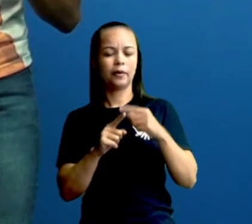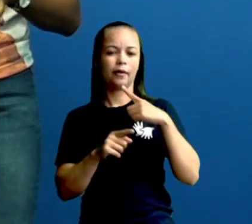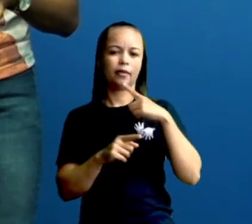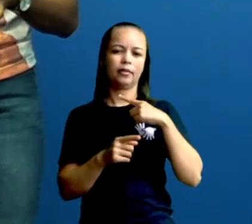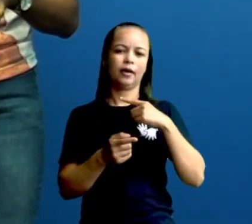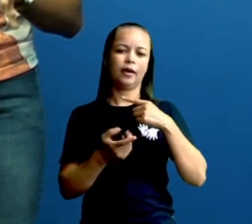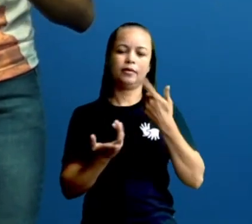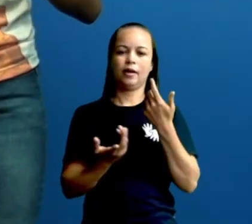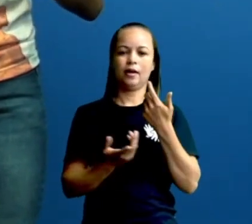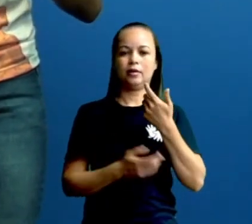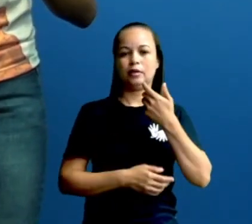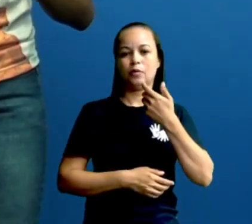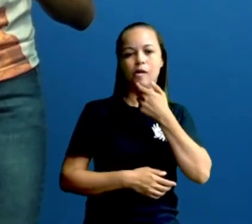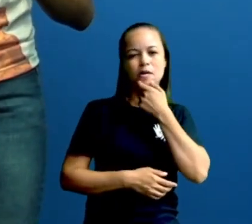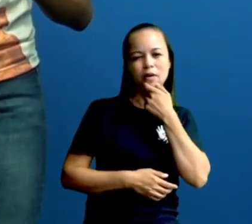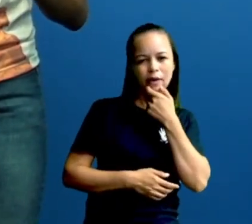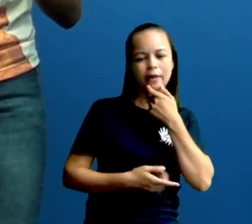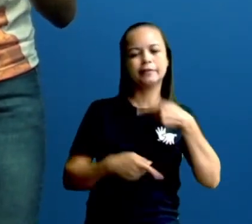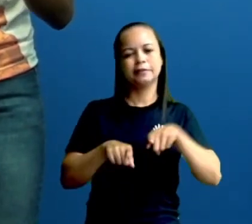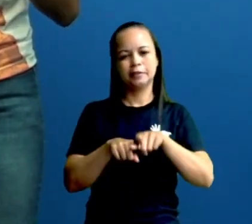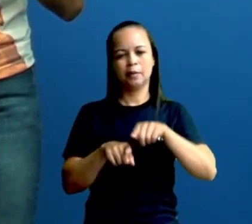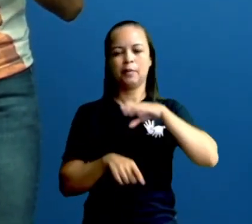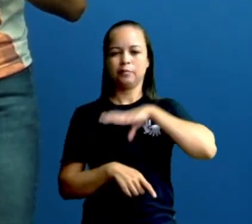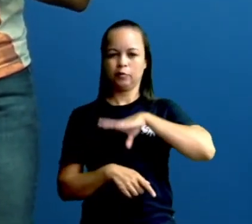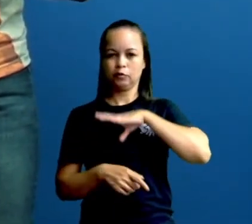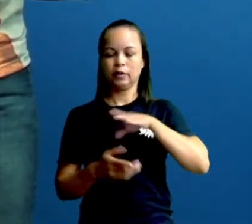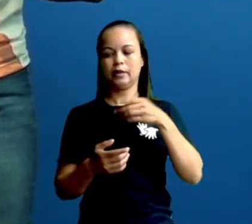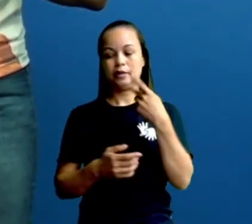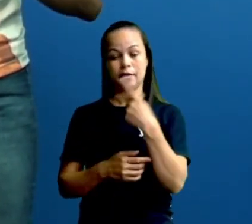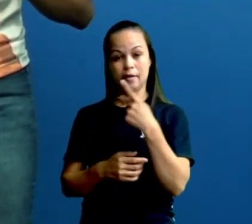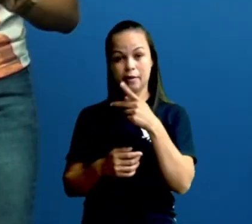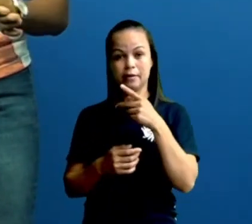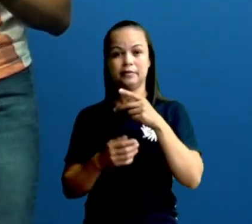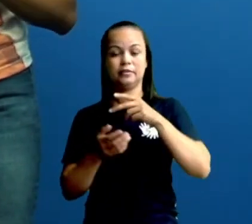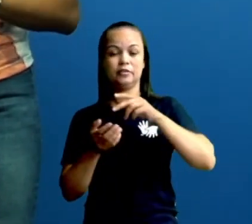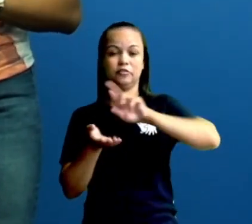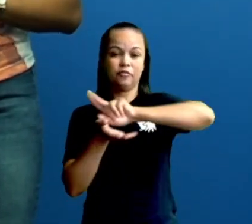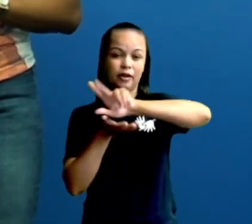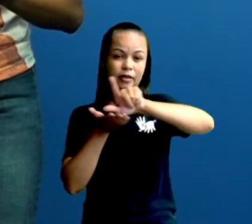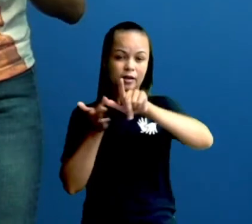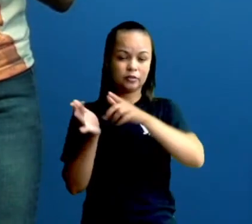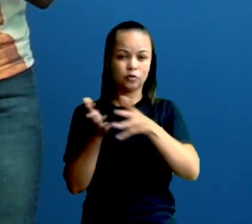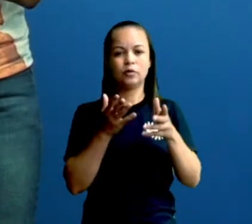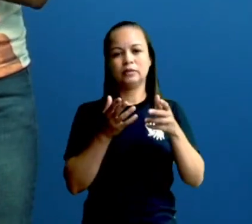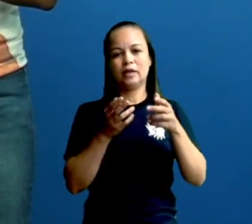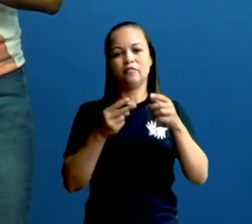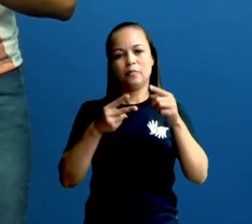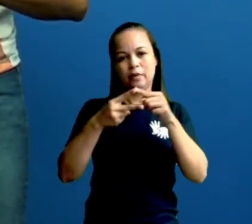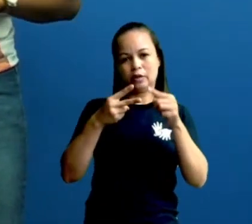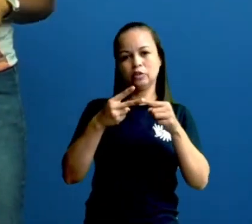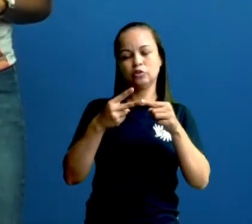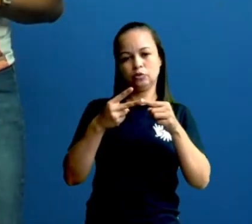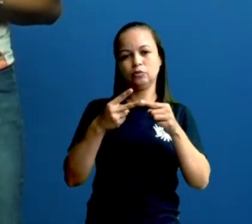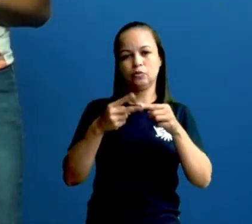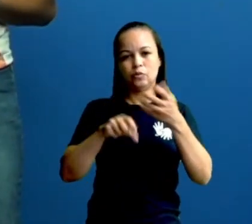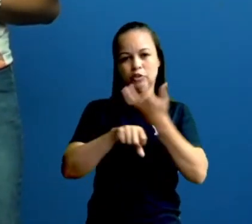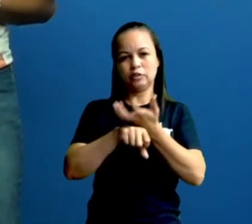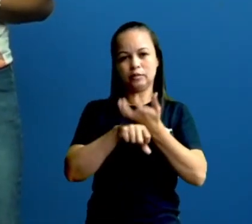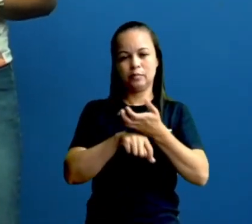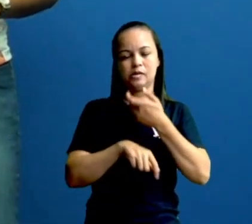quanto na nossa língua portuguesa. Então, esse conteúdo aqui, gente, esses balões servem para as duas disciplinas. Então, você pode tirar